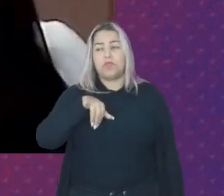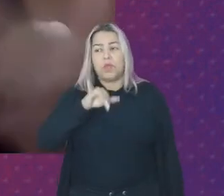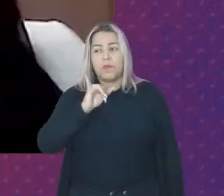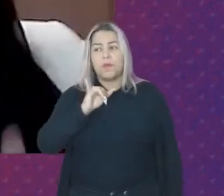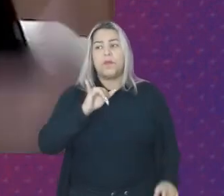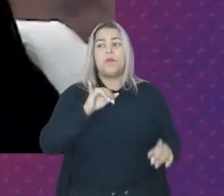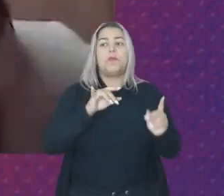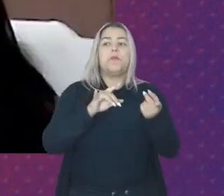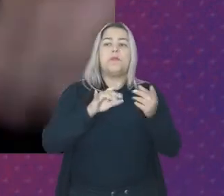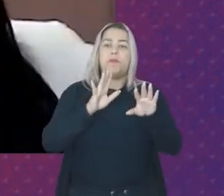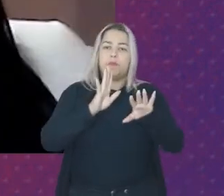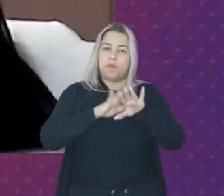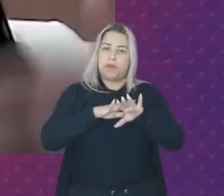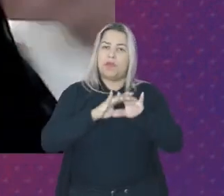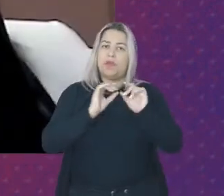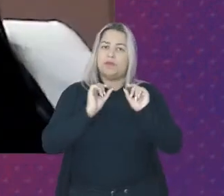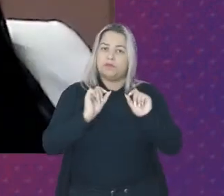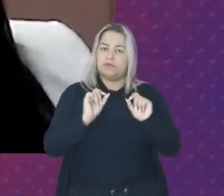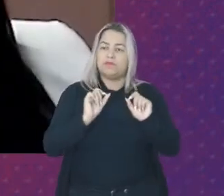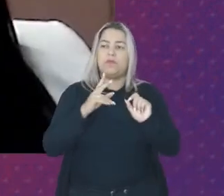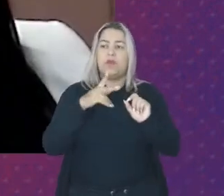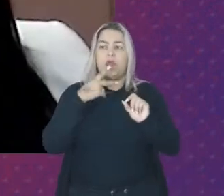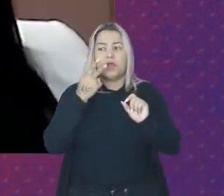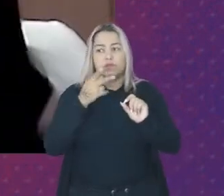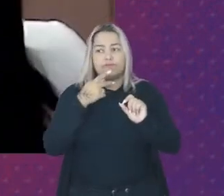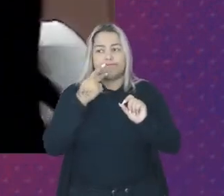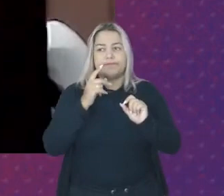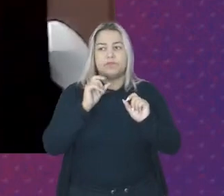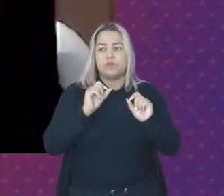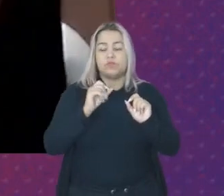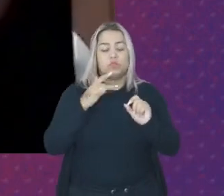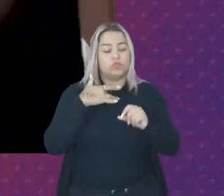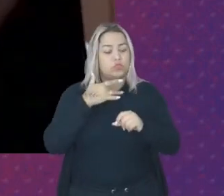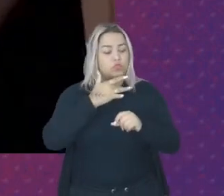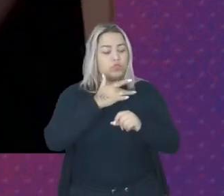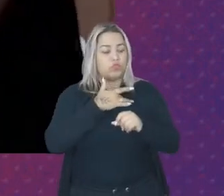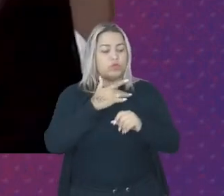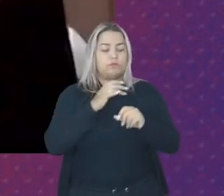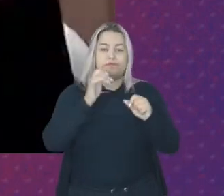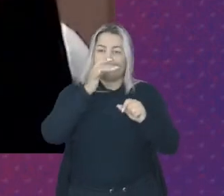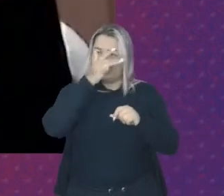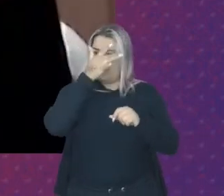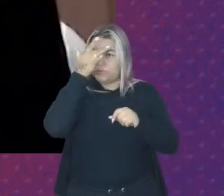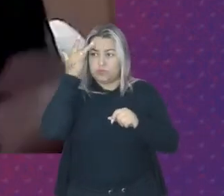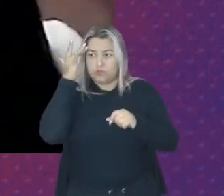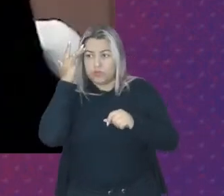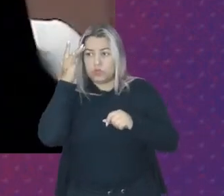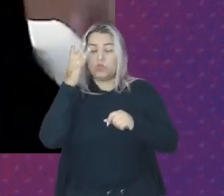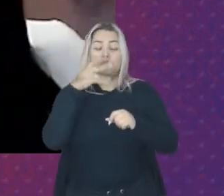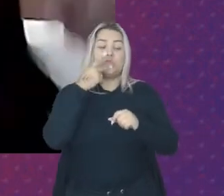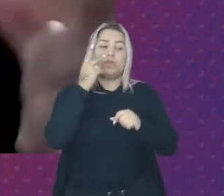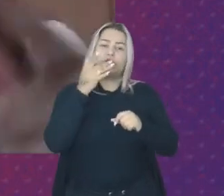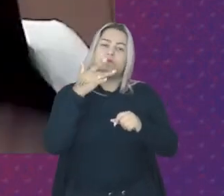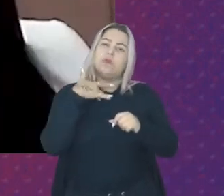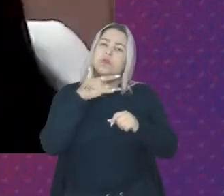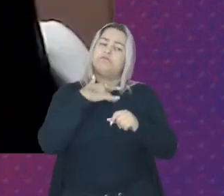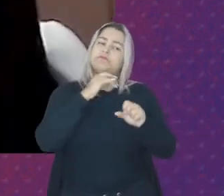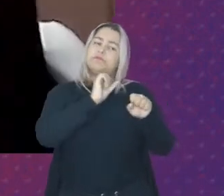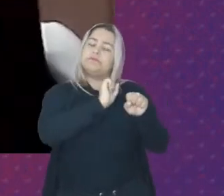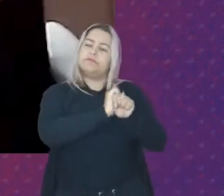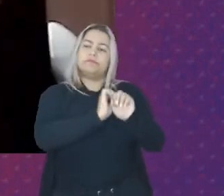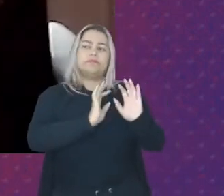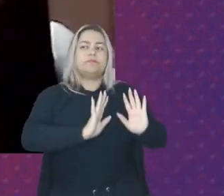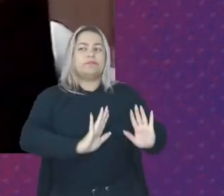mas como você sempre estará falando de saúde, a tendência de que as pessoas, quando se falam de saúde, pensam,